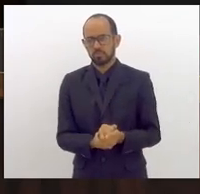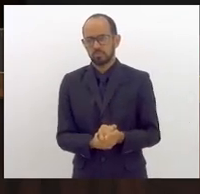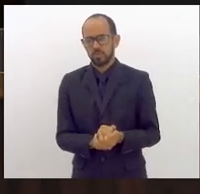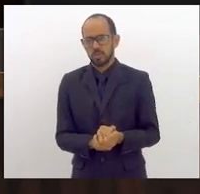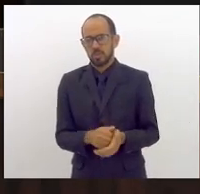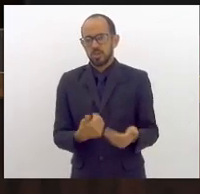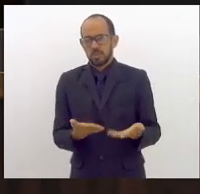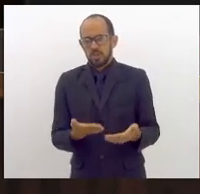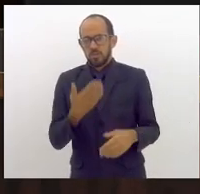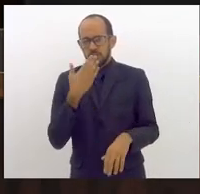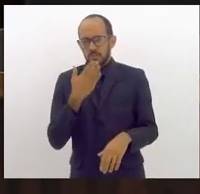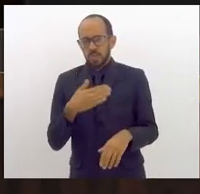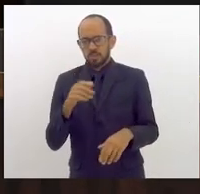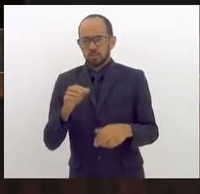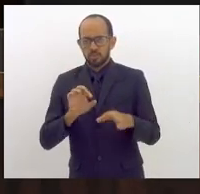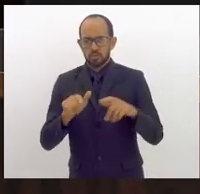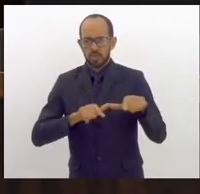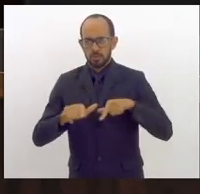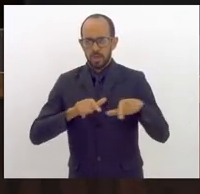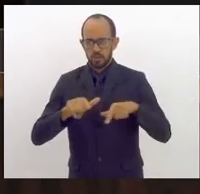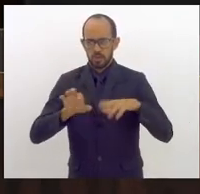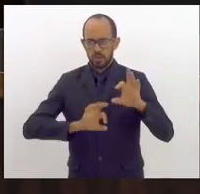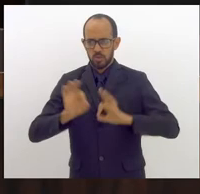chama os trabalhos à ordem